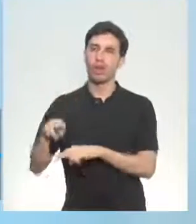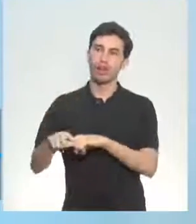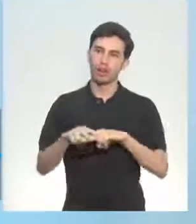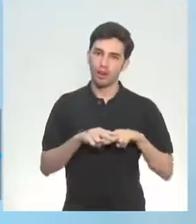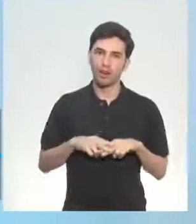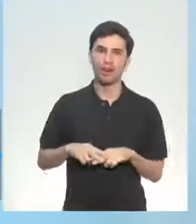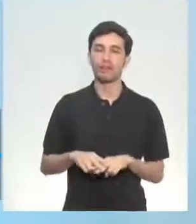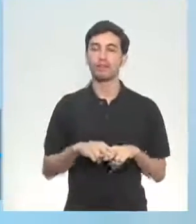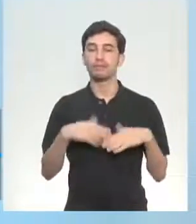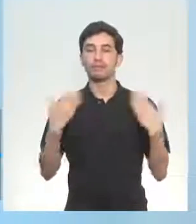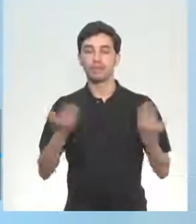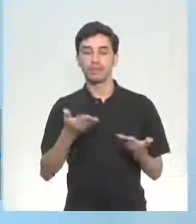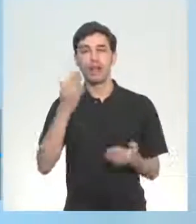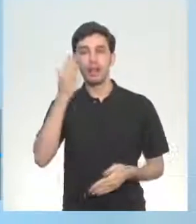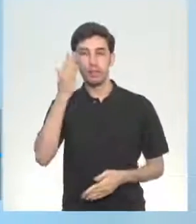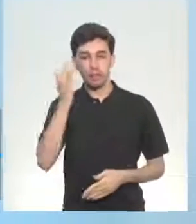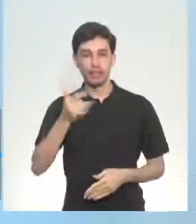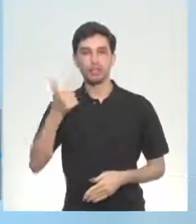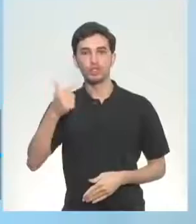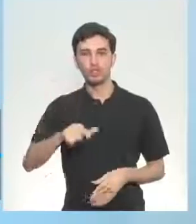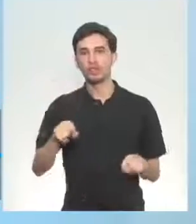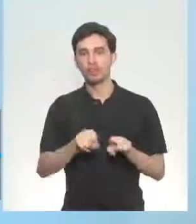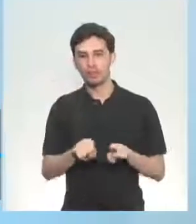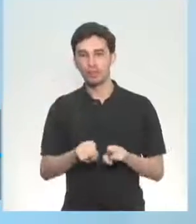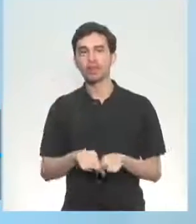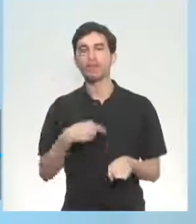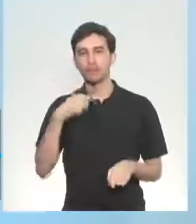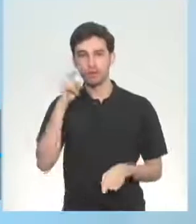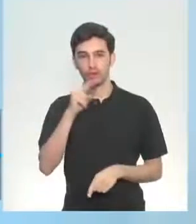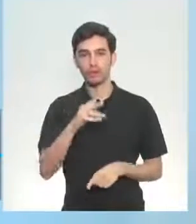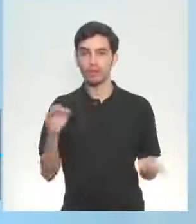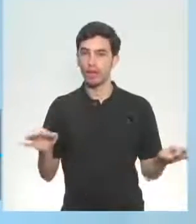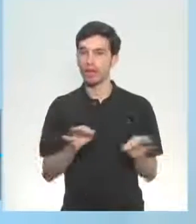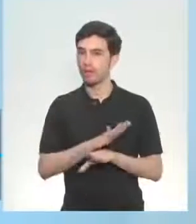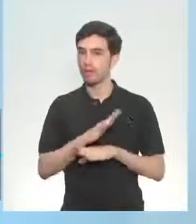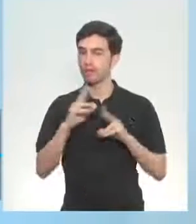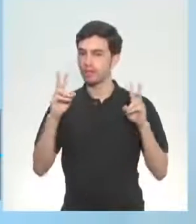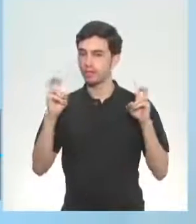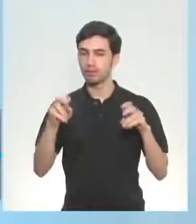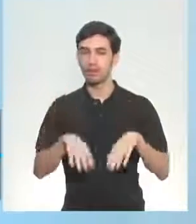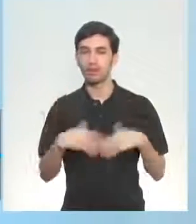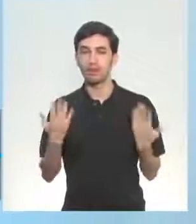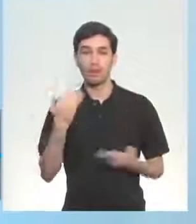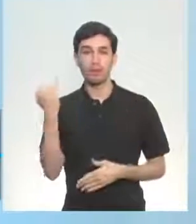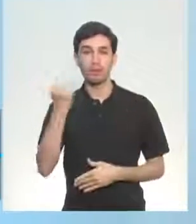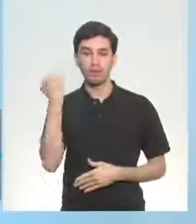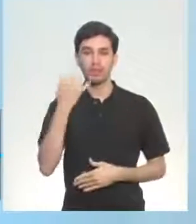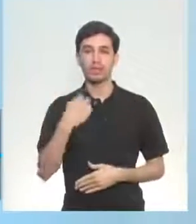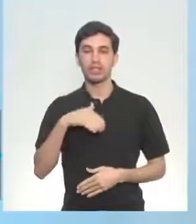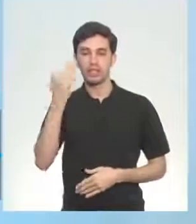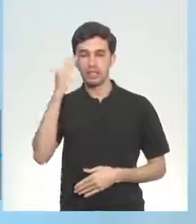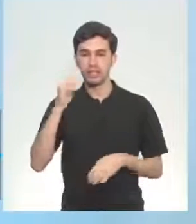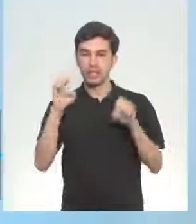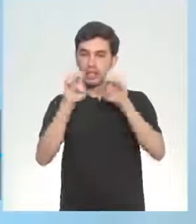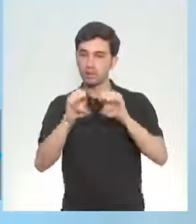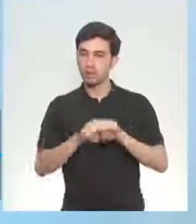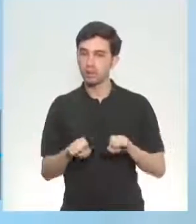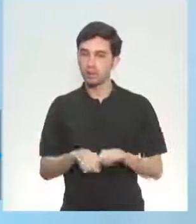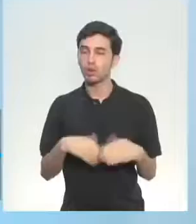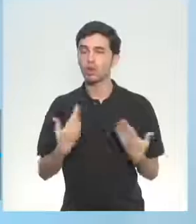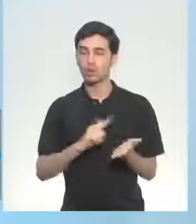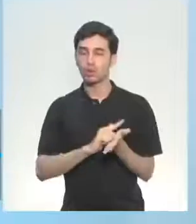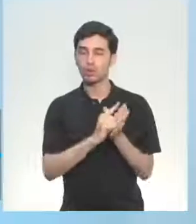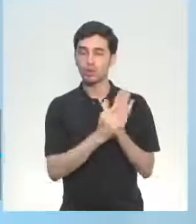para encerrarmos esse assunto. Então, qual que é a importância de sabermos identificar a estrutura do gênero o